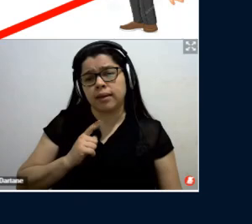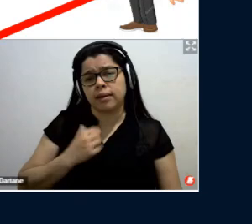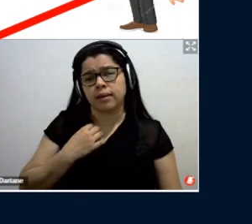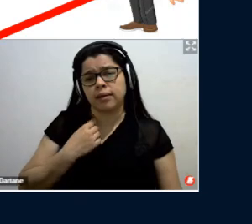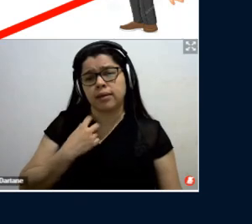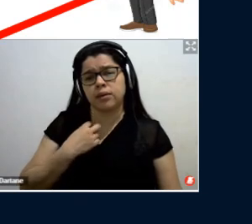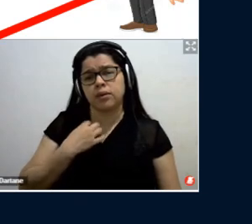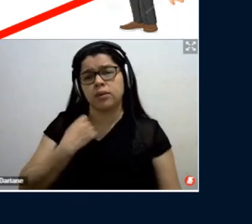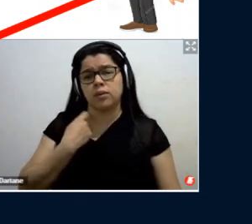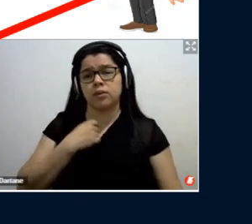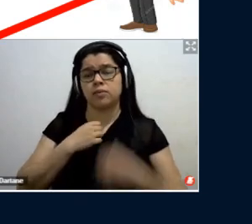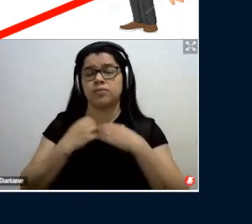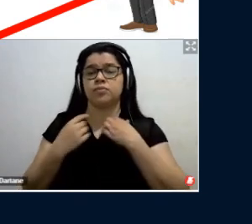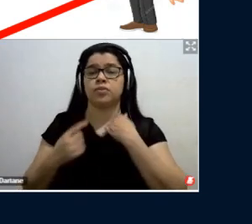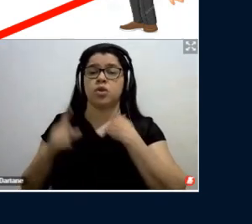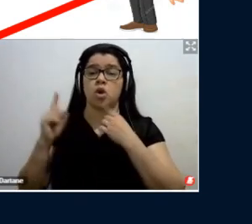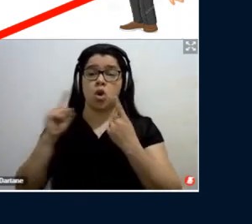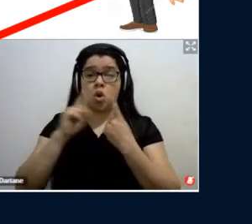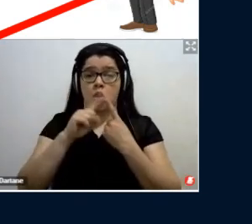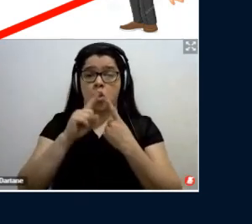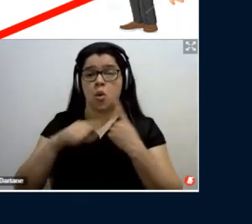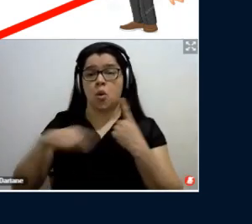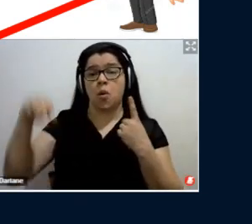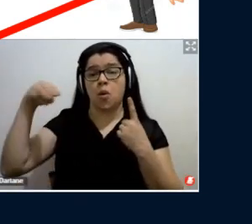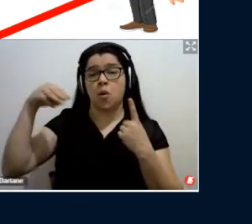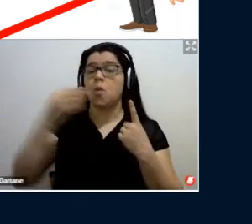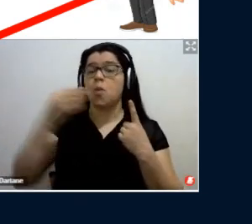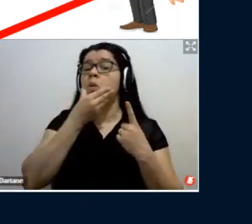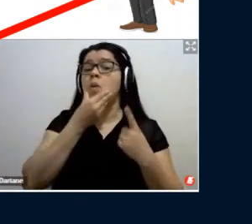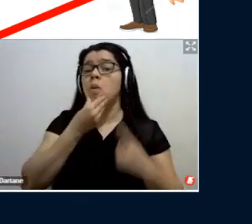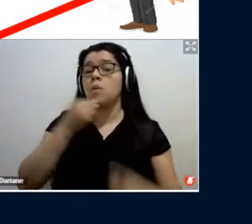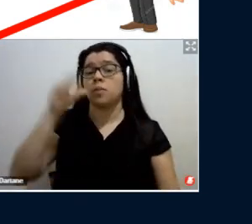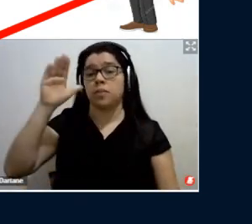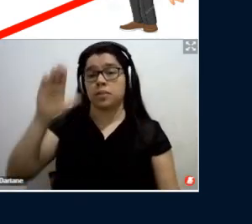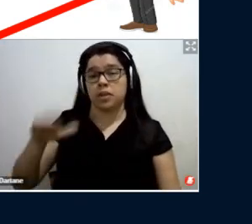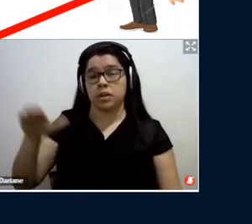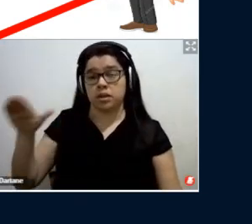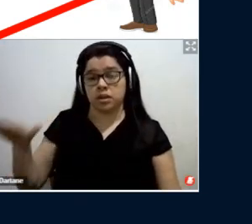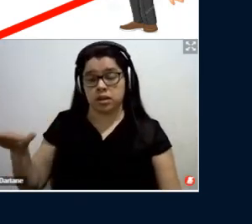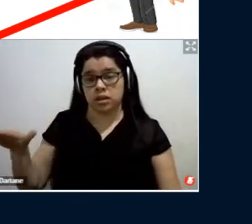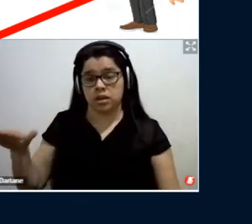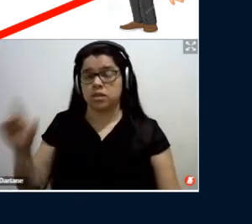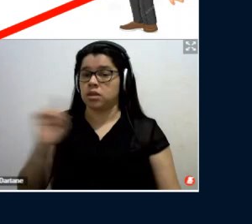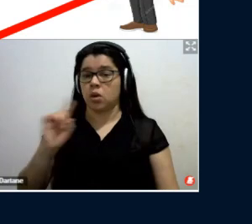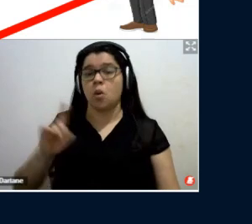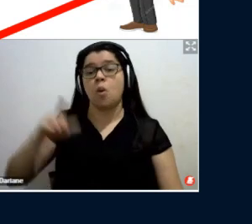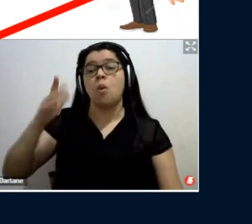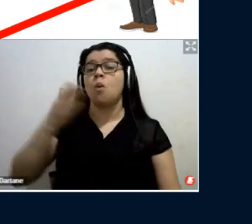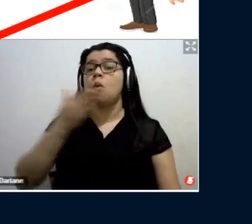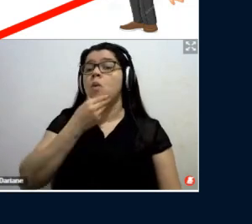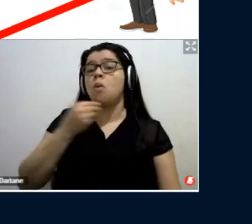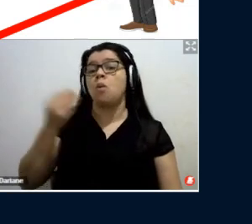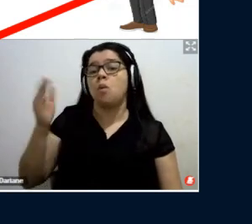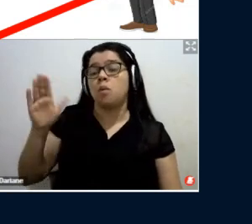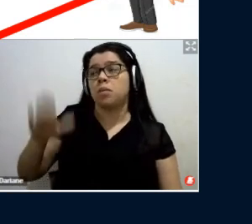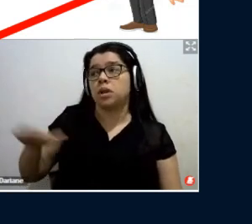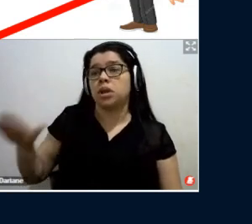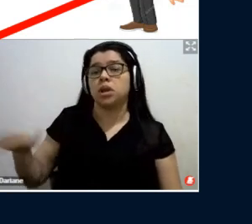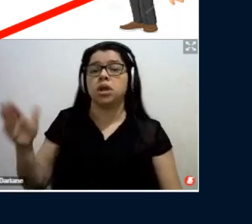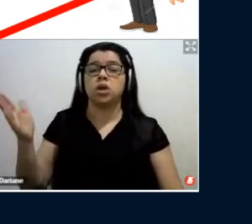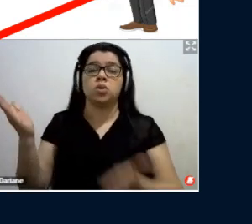O menino foi assim. O rapaz e a moça, ou é